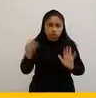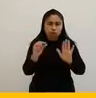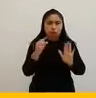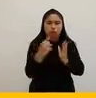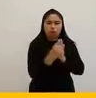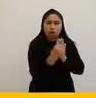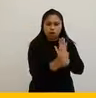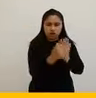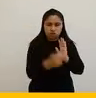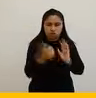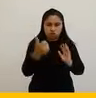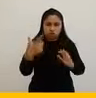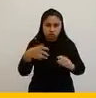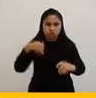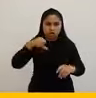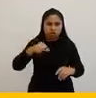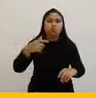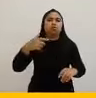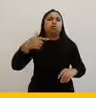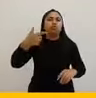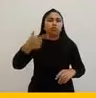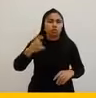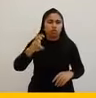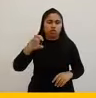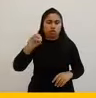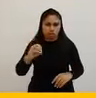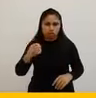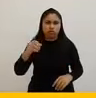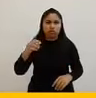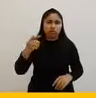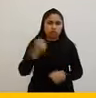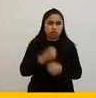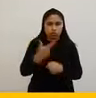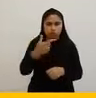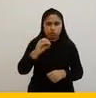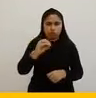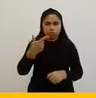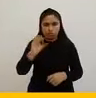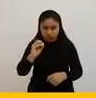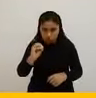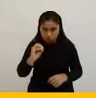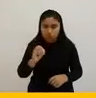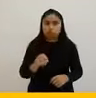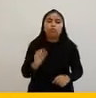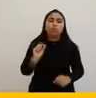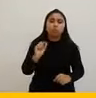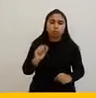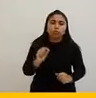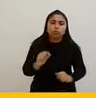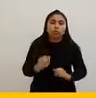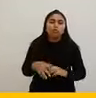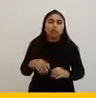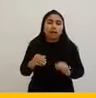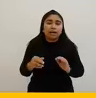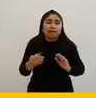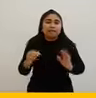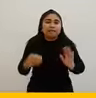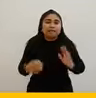decreto 9.250 de 2020. Quais são basicamente as